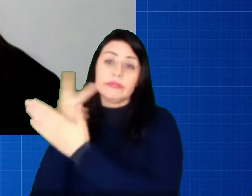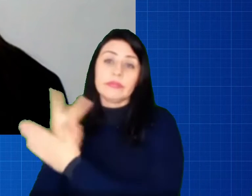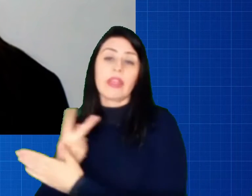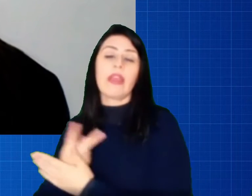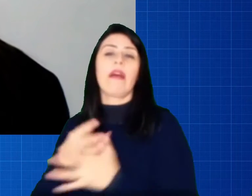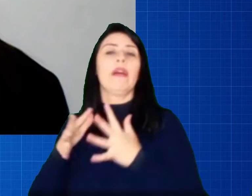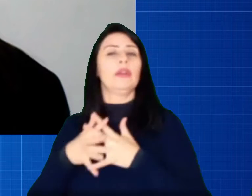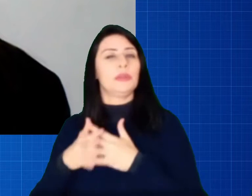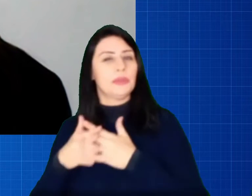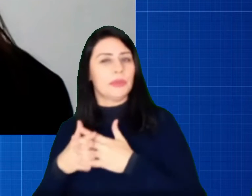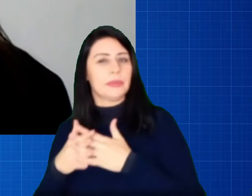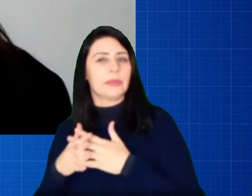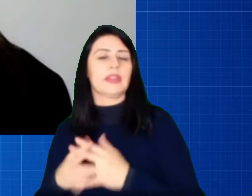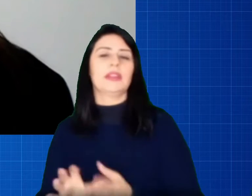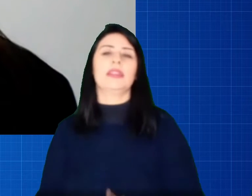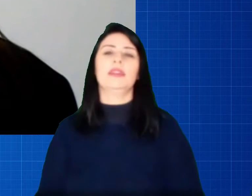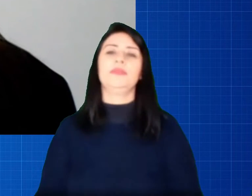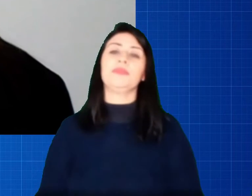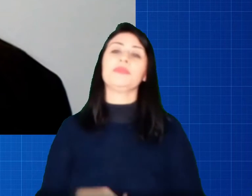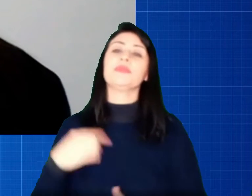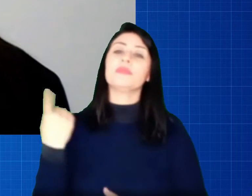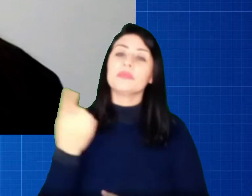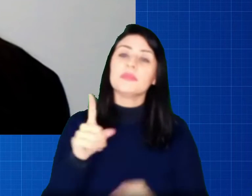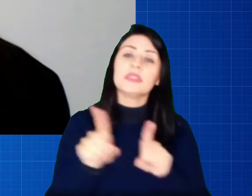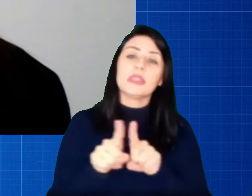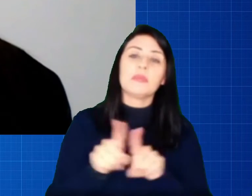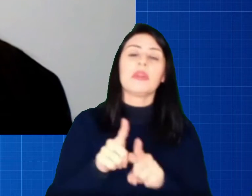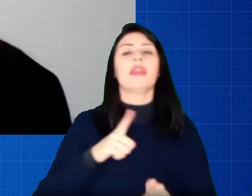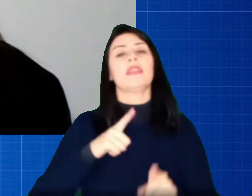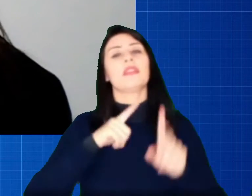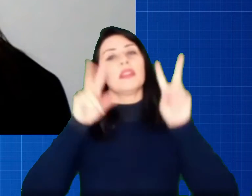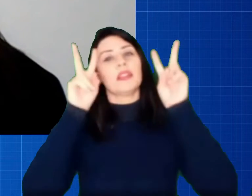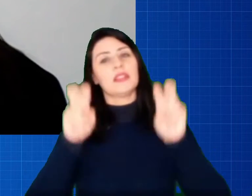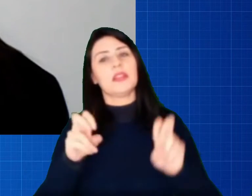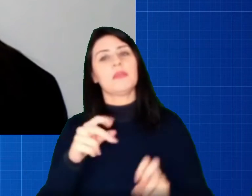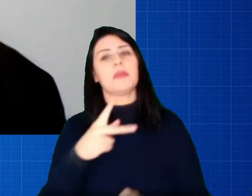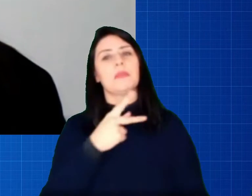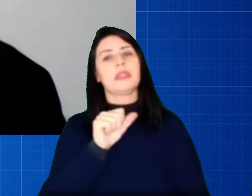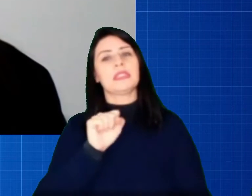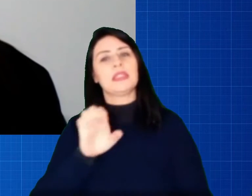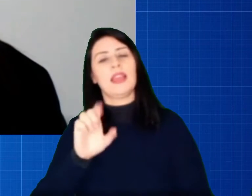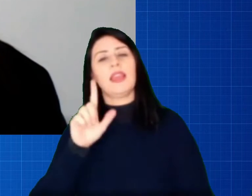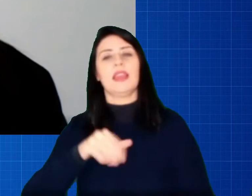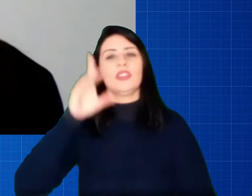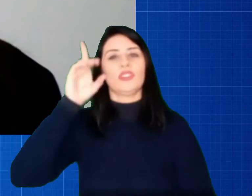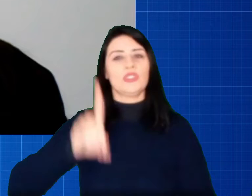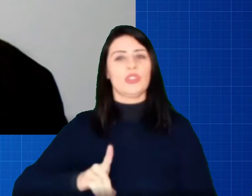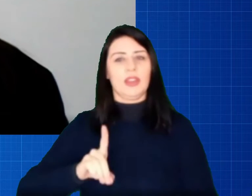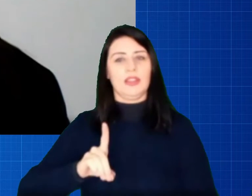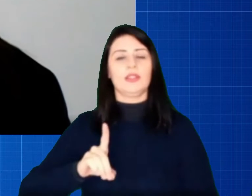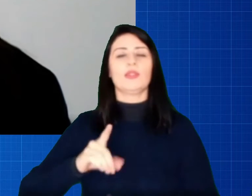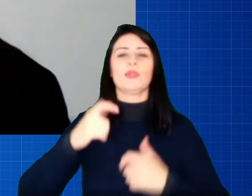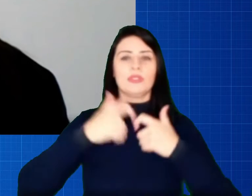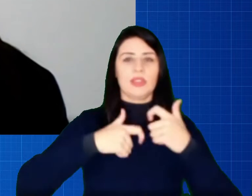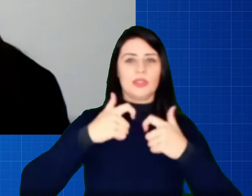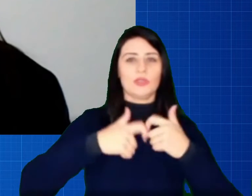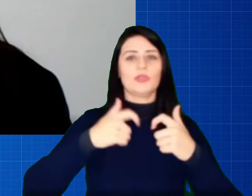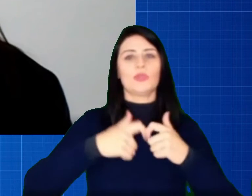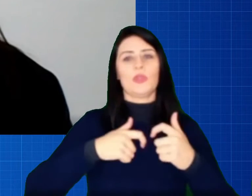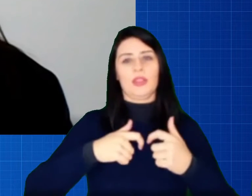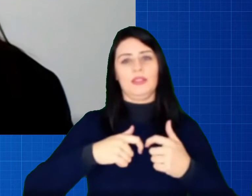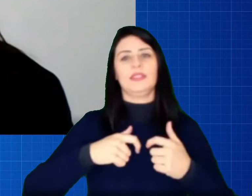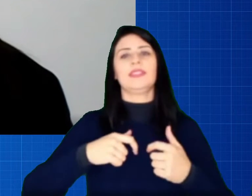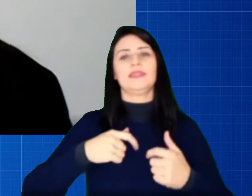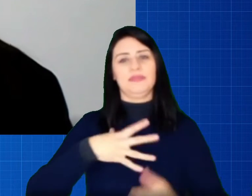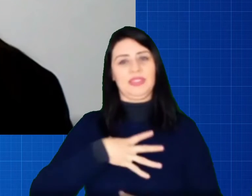na vida e apanhando, digamos assim, né? De uma situação complicada, né? Aí a gente coloca também essa questão que a gente traz